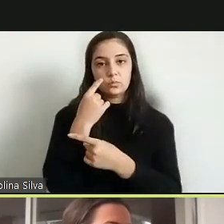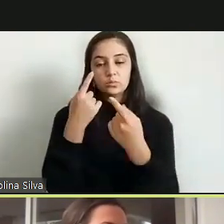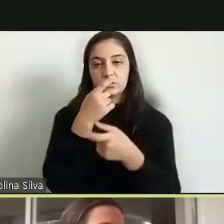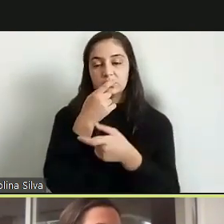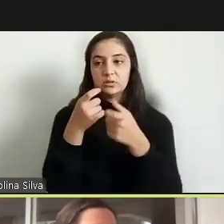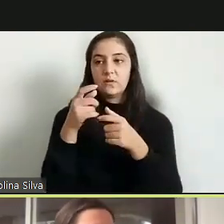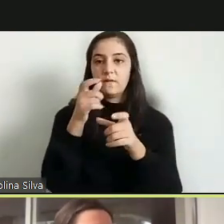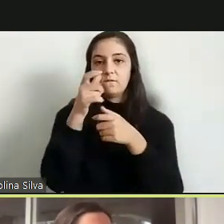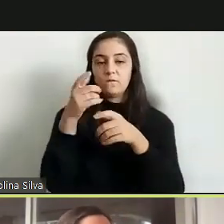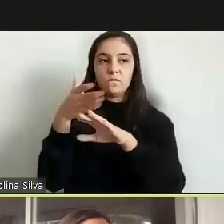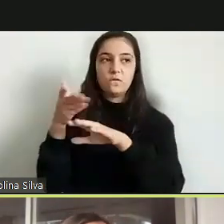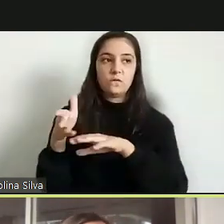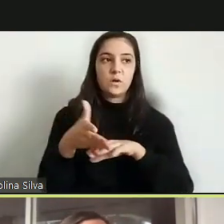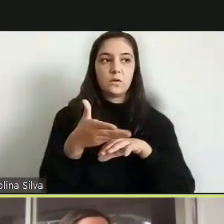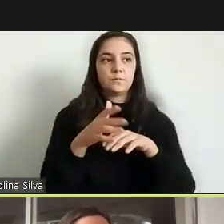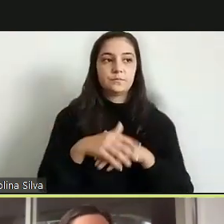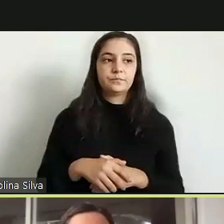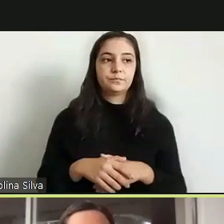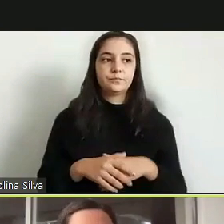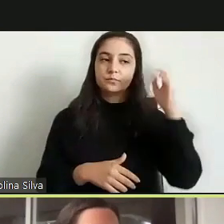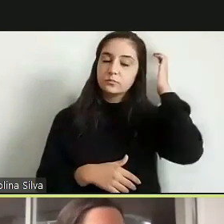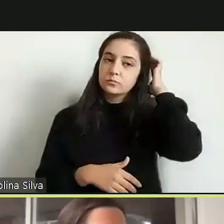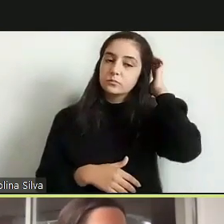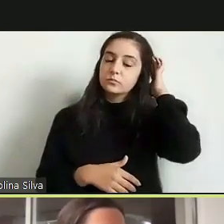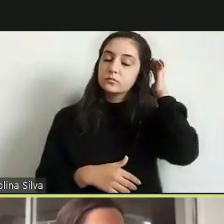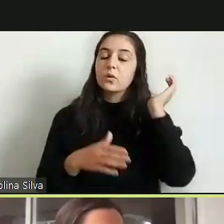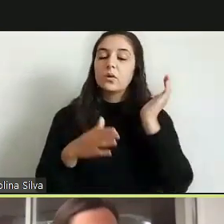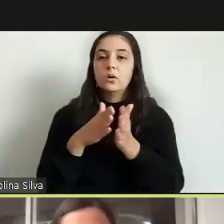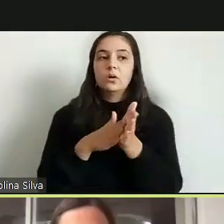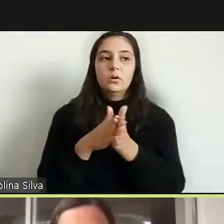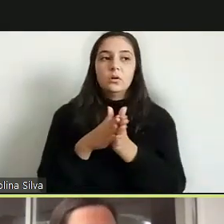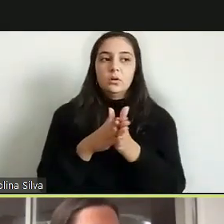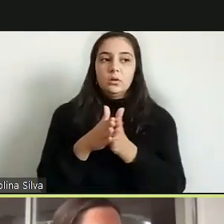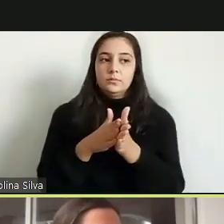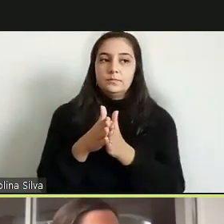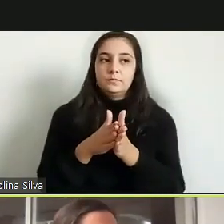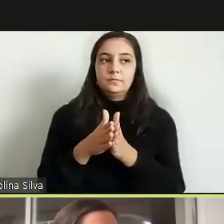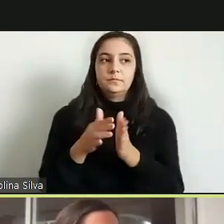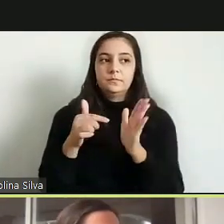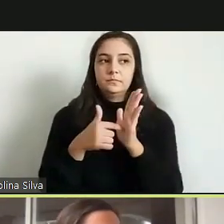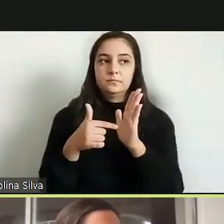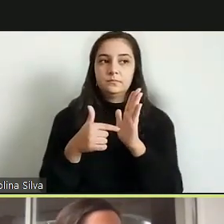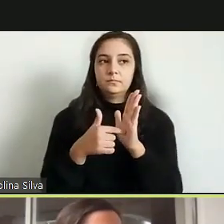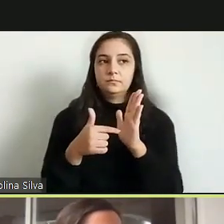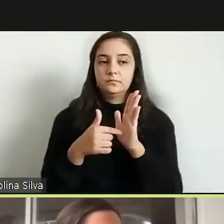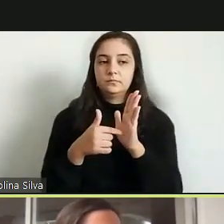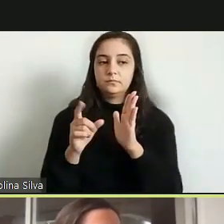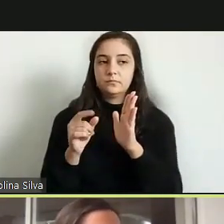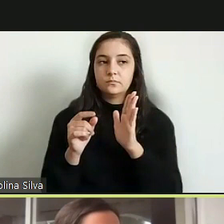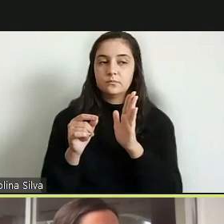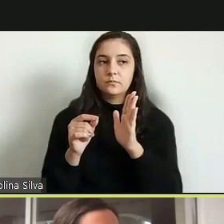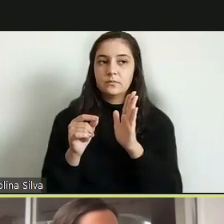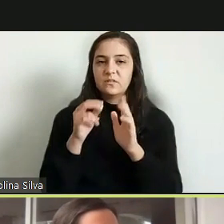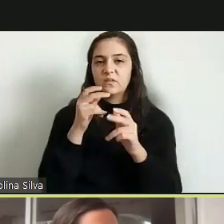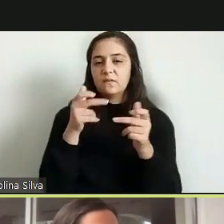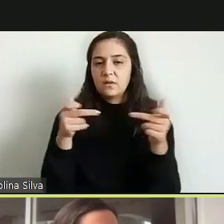dessas representações. Aproveito aqui que está a Mariana também e umas frases